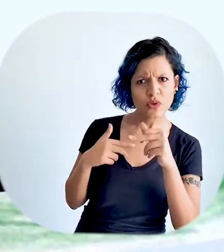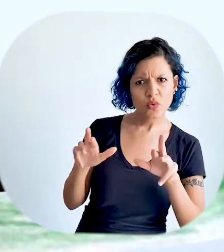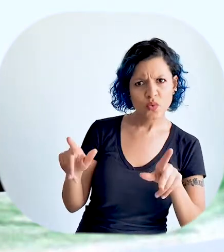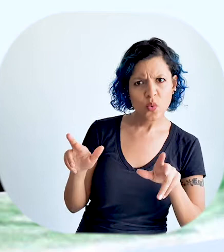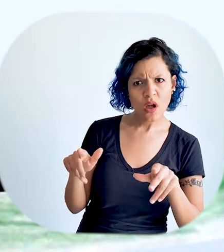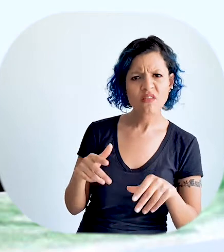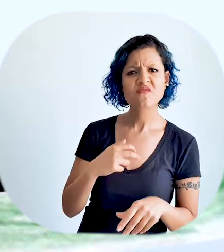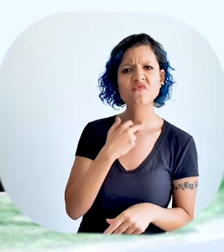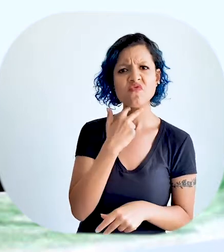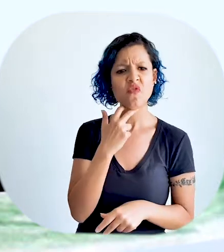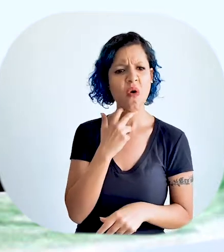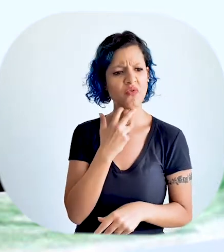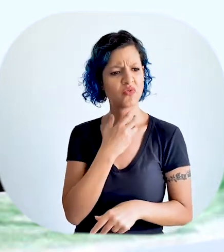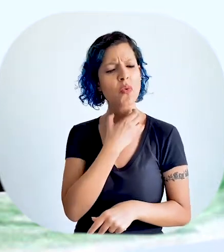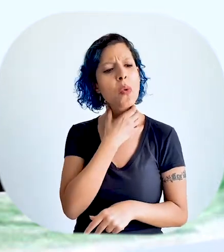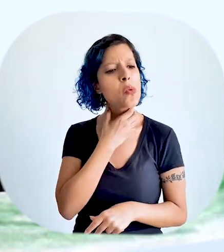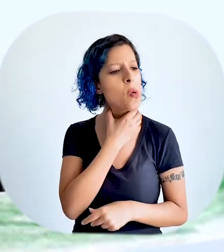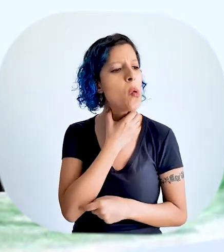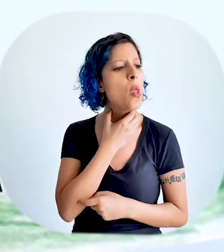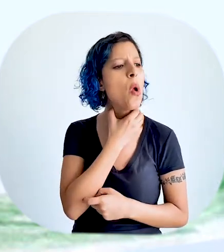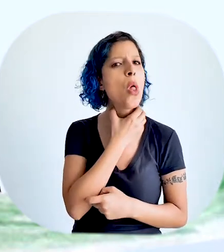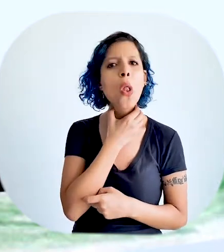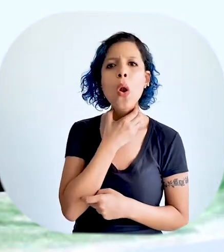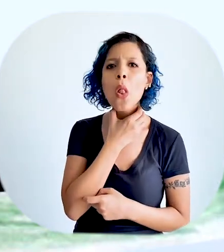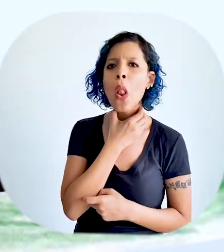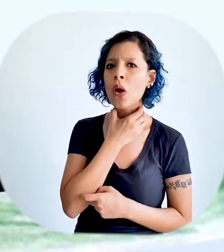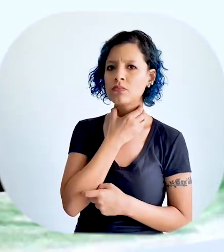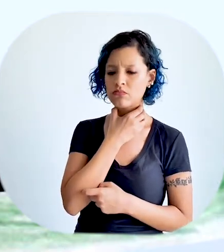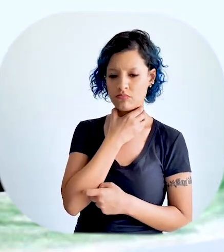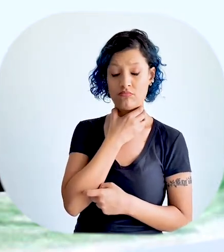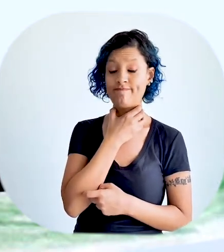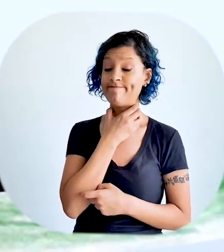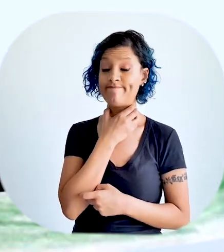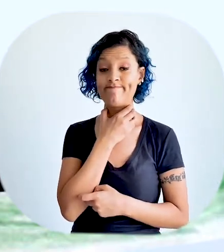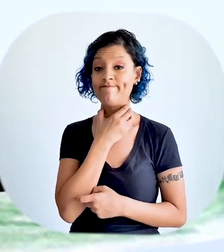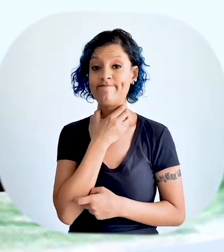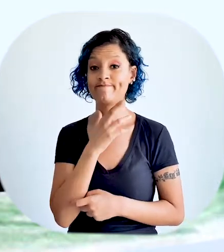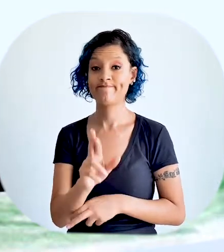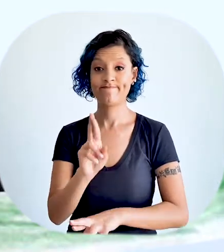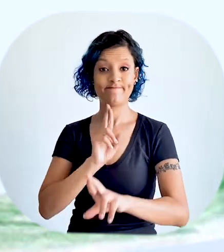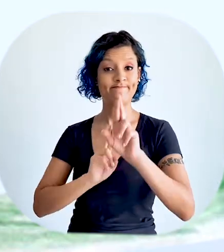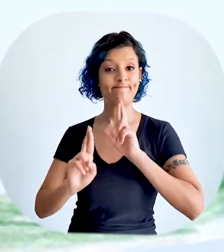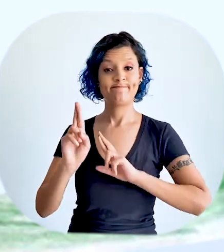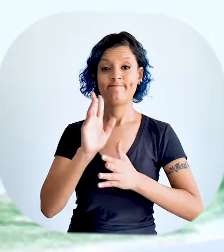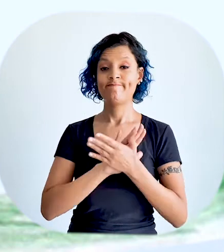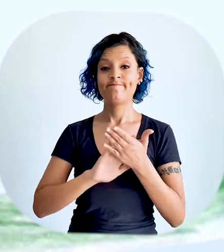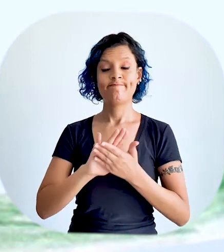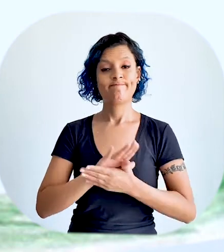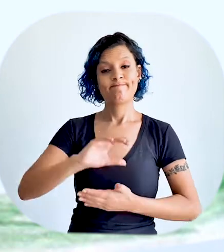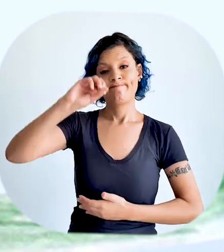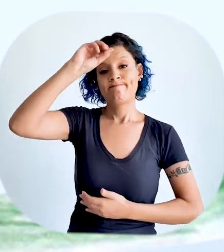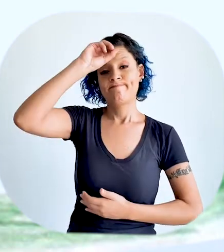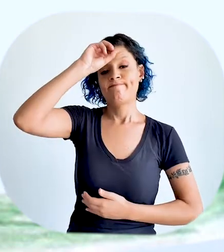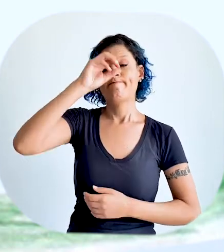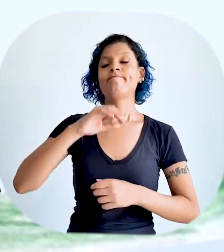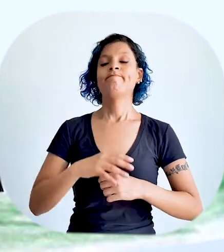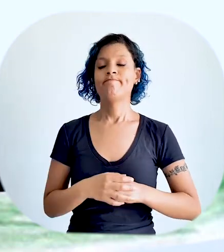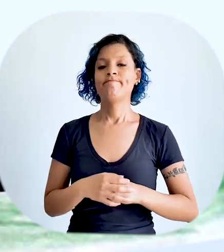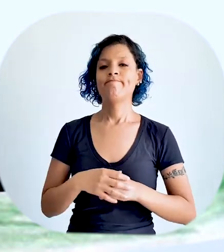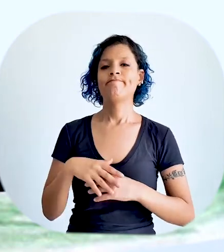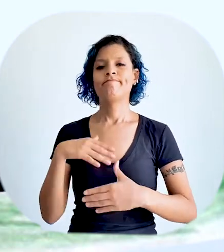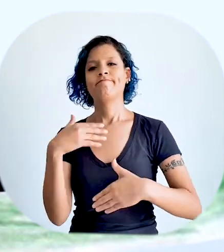voz? Por que ele é assim tão grave? Mas ele nunca tinha respostas. Até que um dia, um